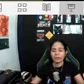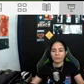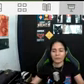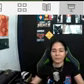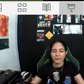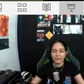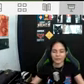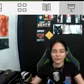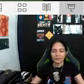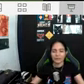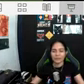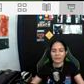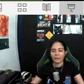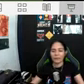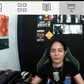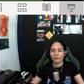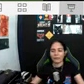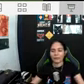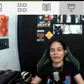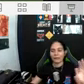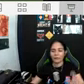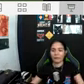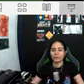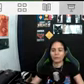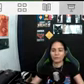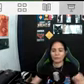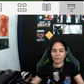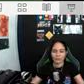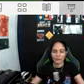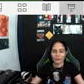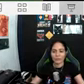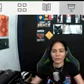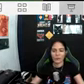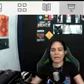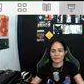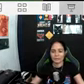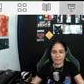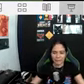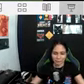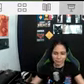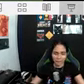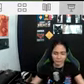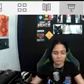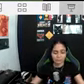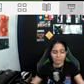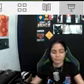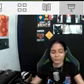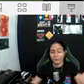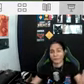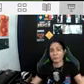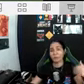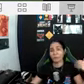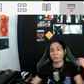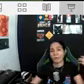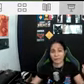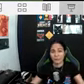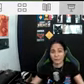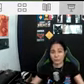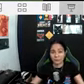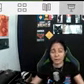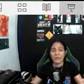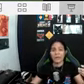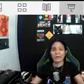usa equipamentos diferentes e não identifica quem foi feito coleta com cada equipamento, você pode